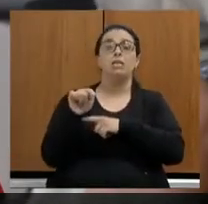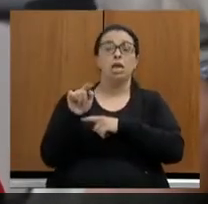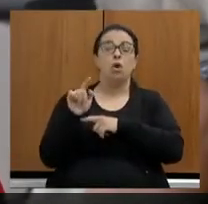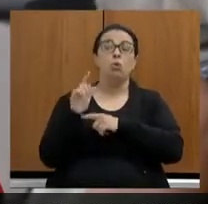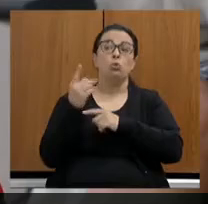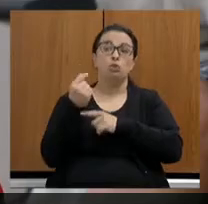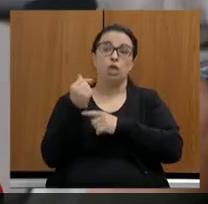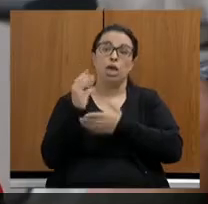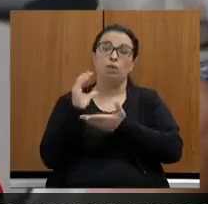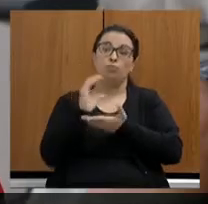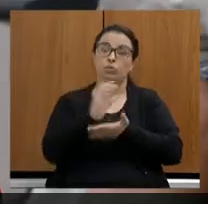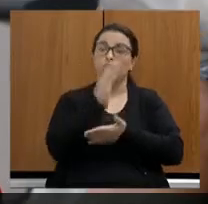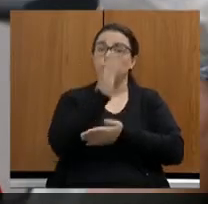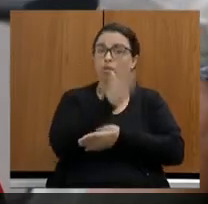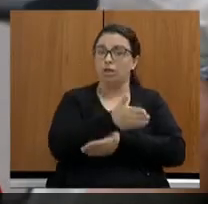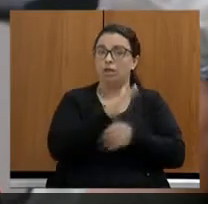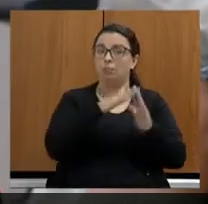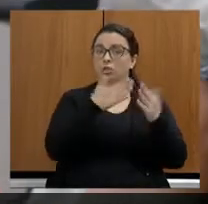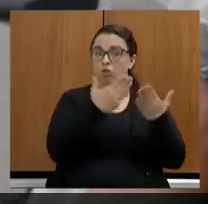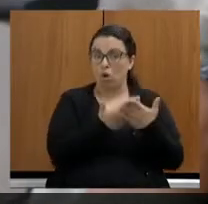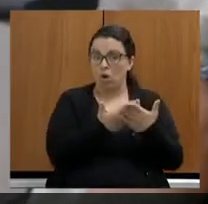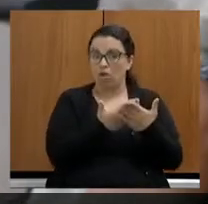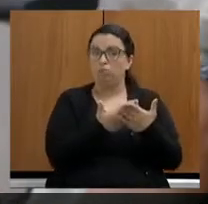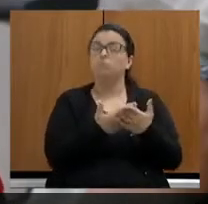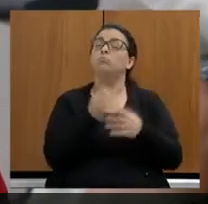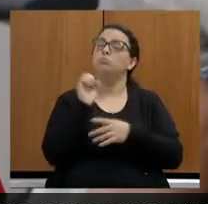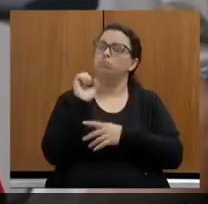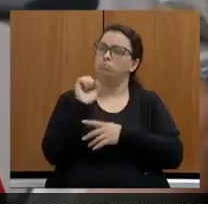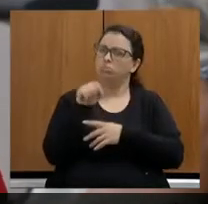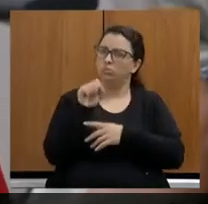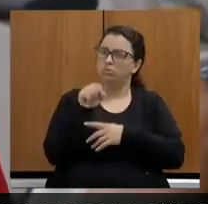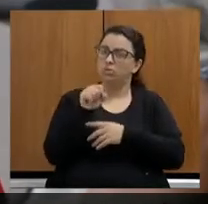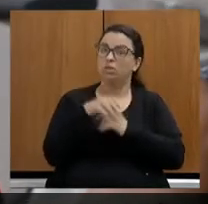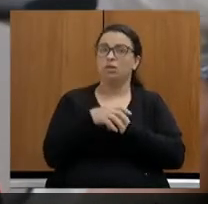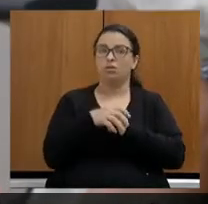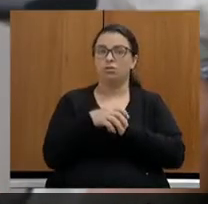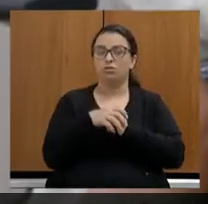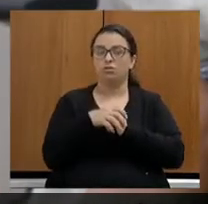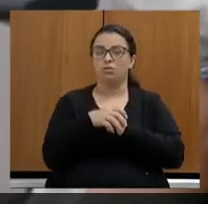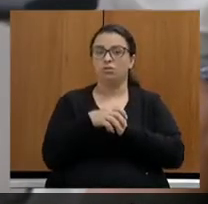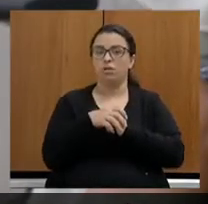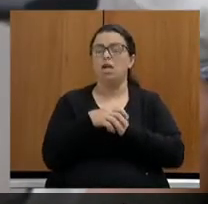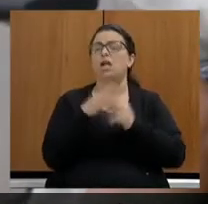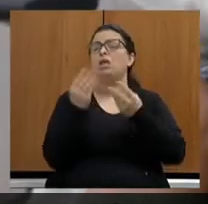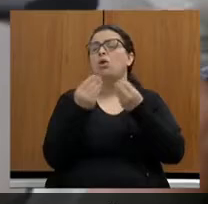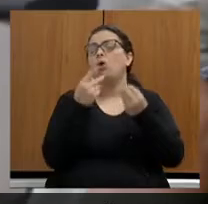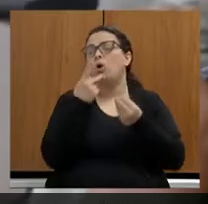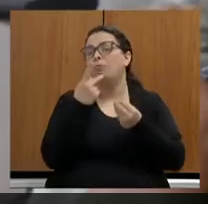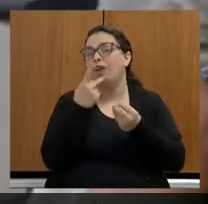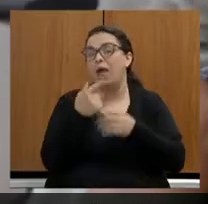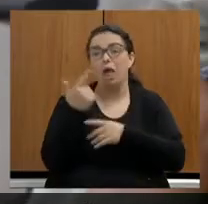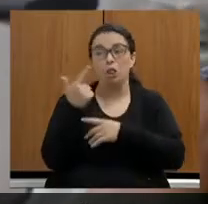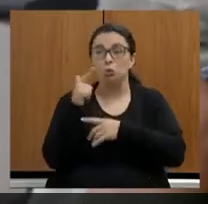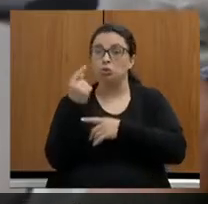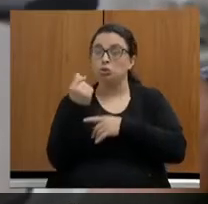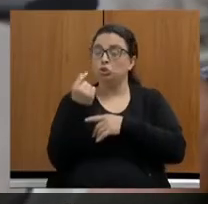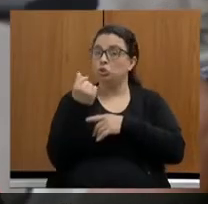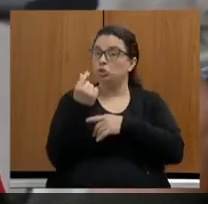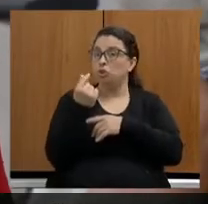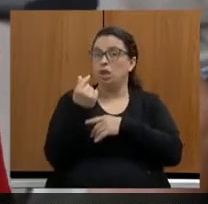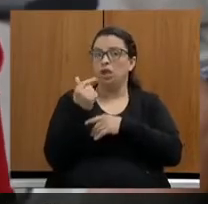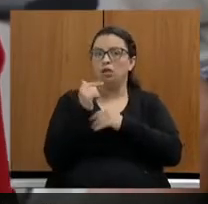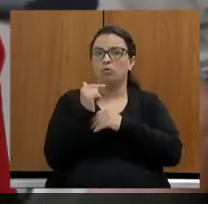dinheiro vai direto para escola vai direto para escola então não há que se falar que não tinha o dinheiro para alimentação